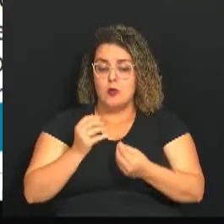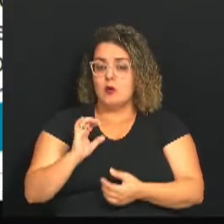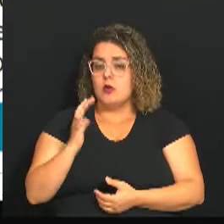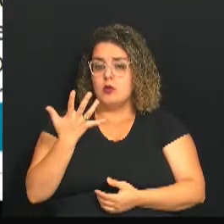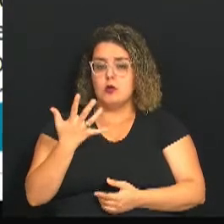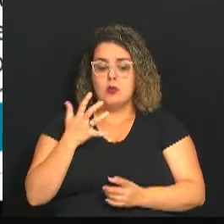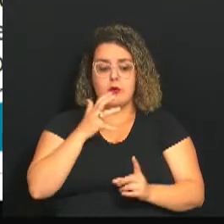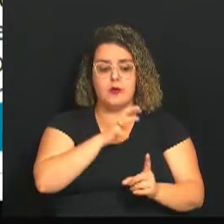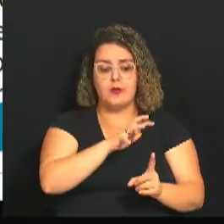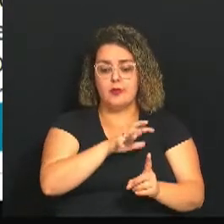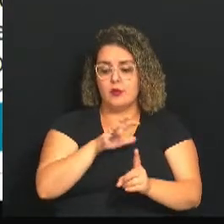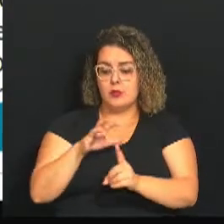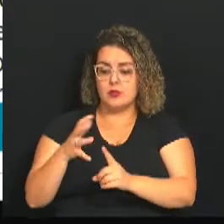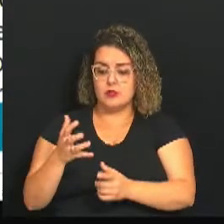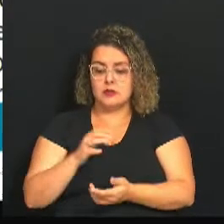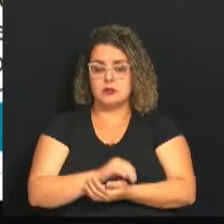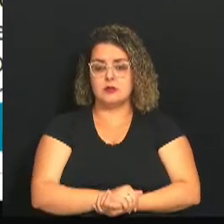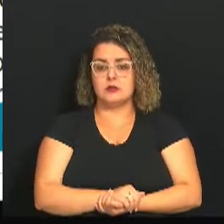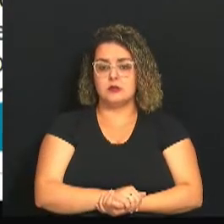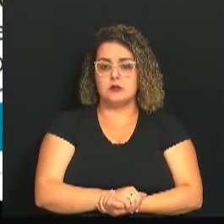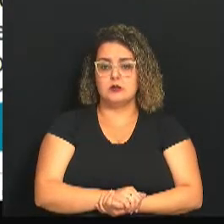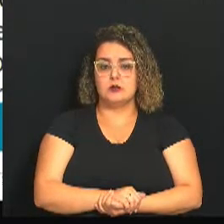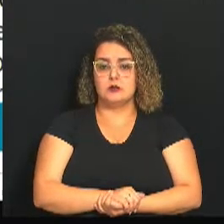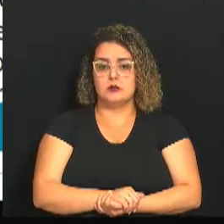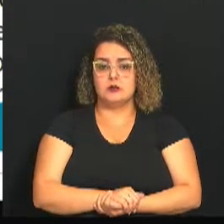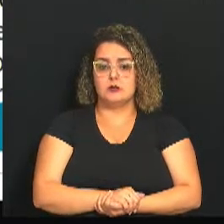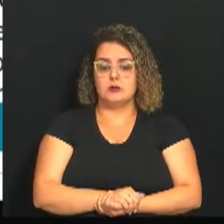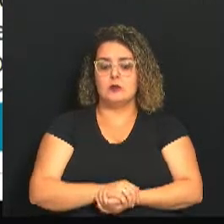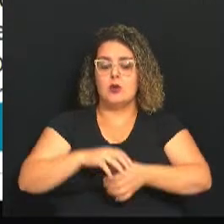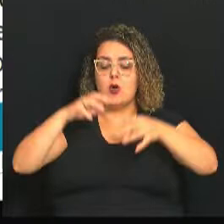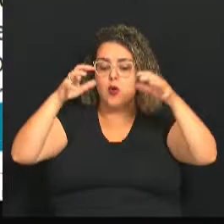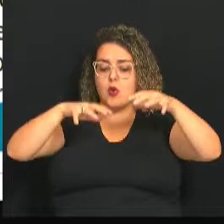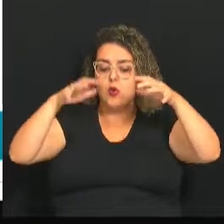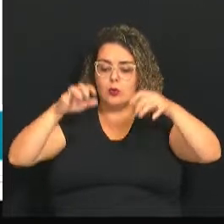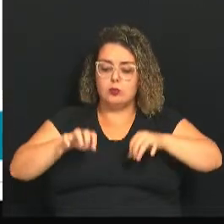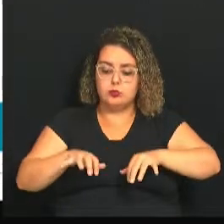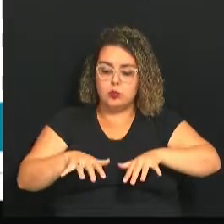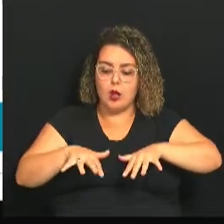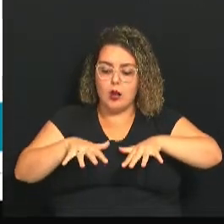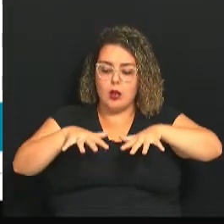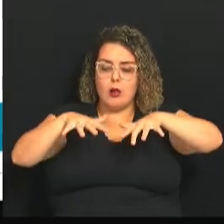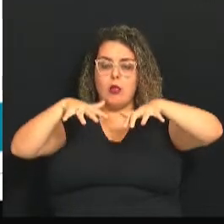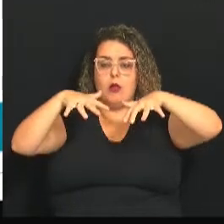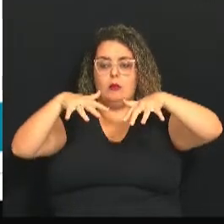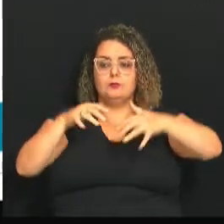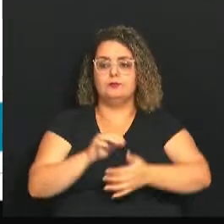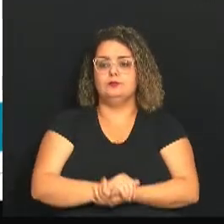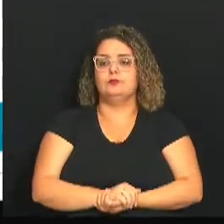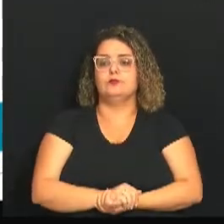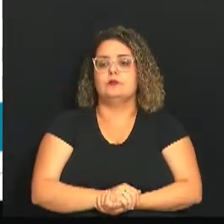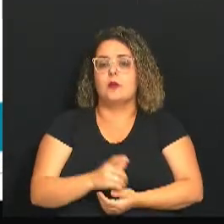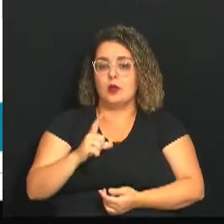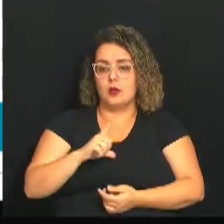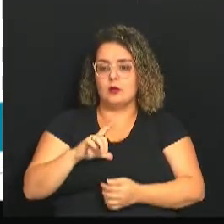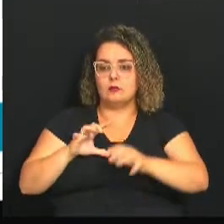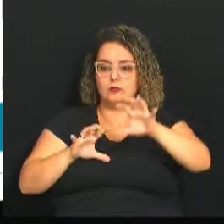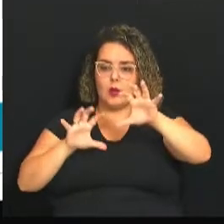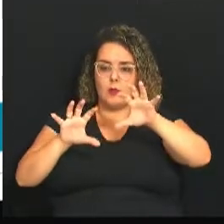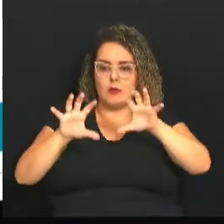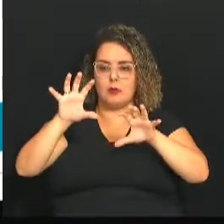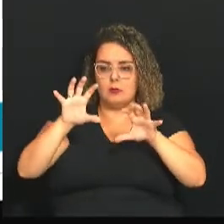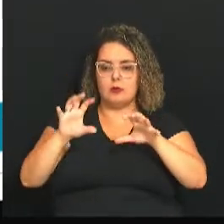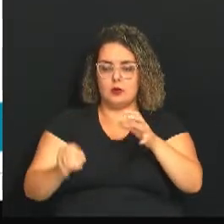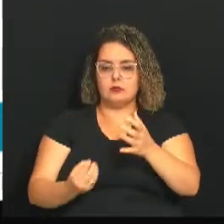influencia na questão dos alagamentos, né? Então, aqui eu tenho esse mapa que a gente gerou,